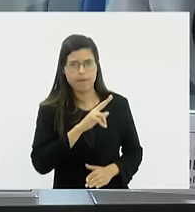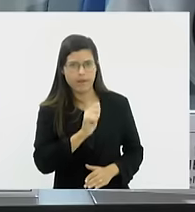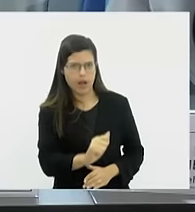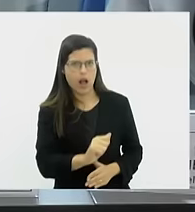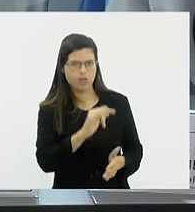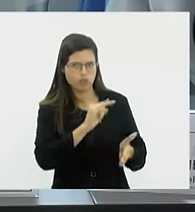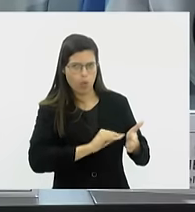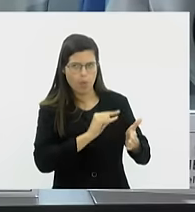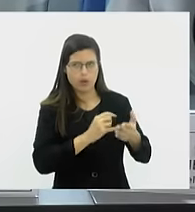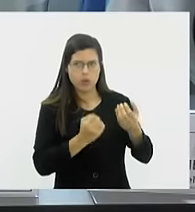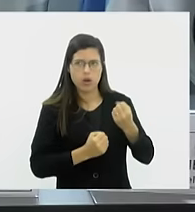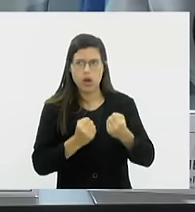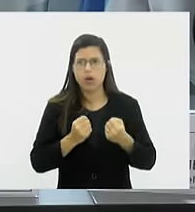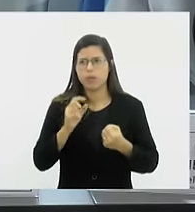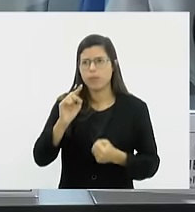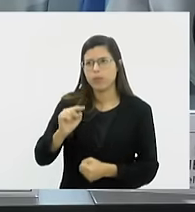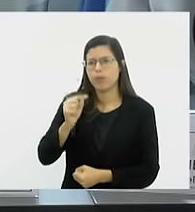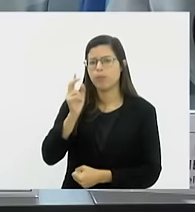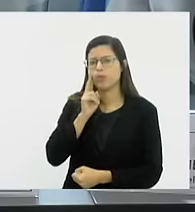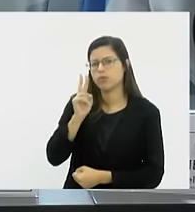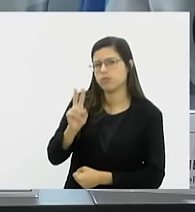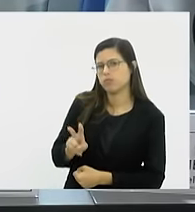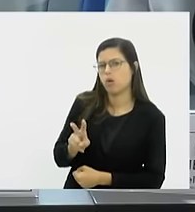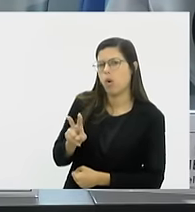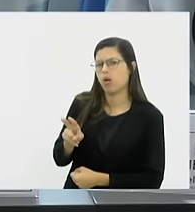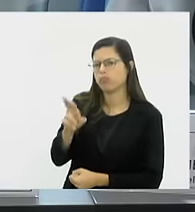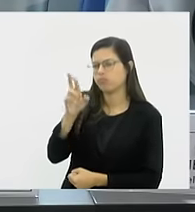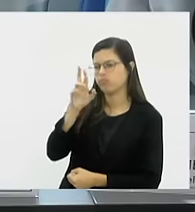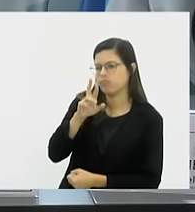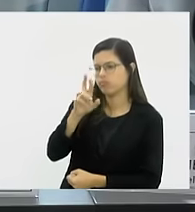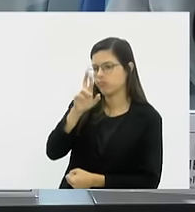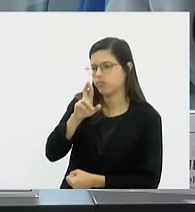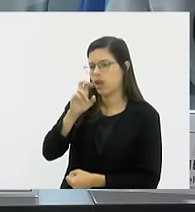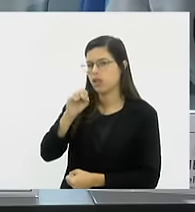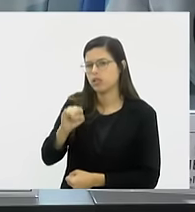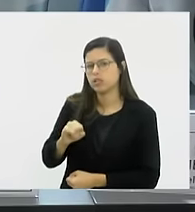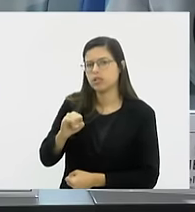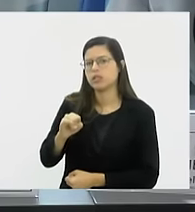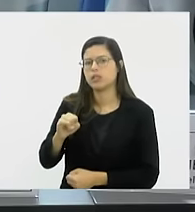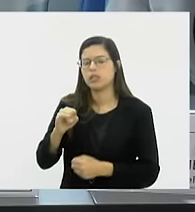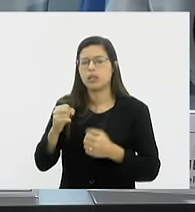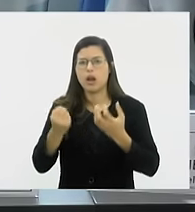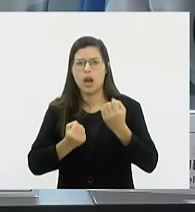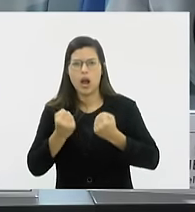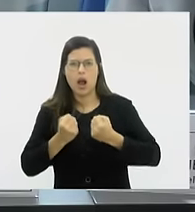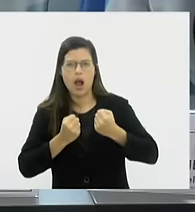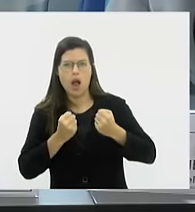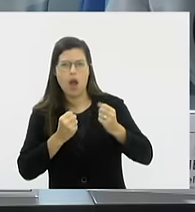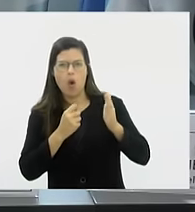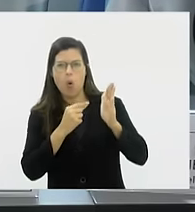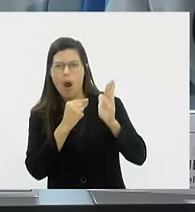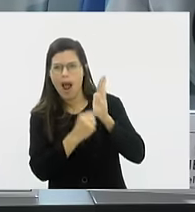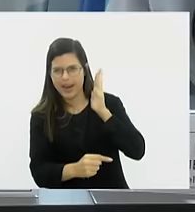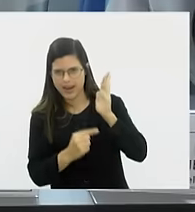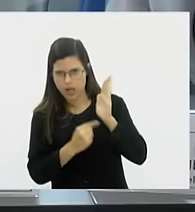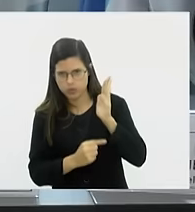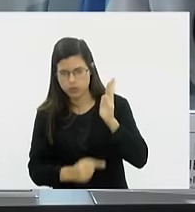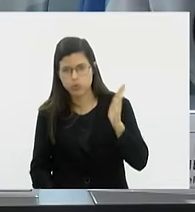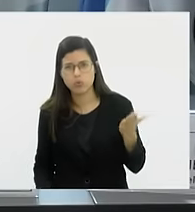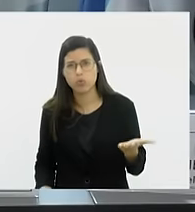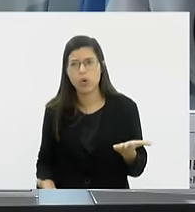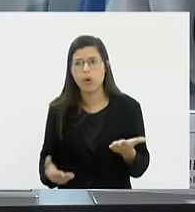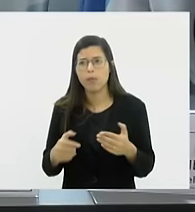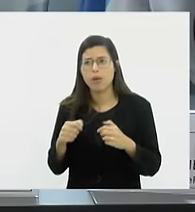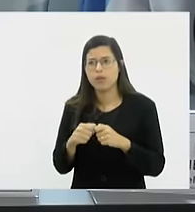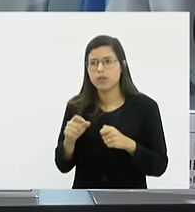olhar com olhos de lince se tem algum arranhãozinho em algum lugar do carro para poder, sabe fazer o quê? Botar na